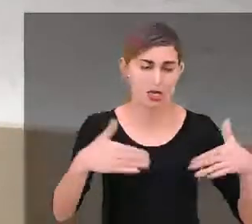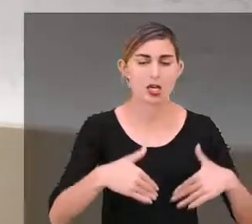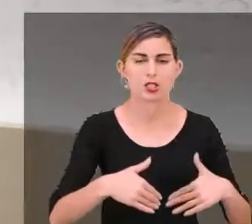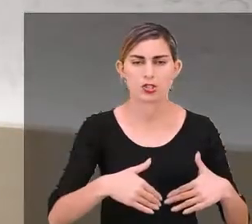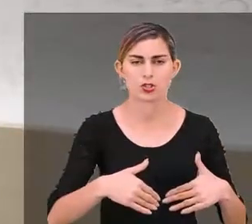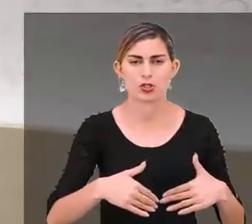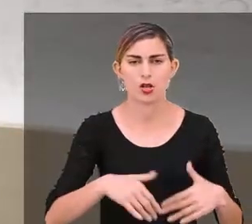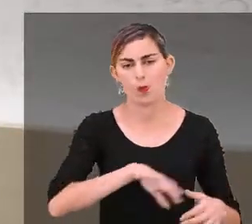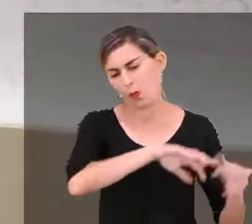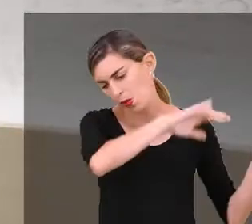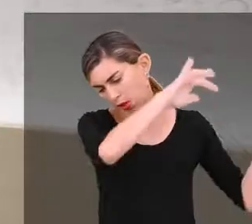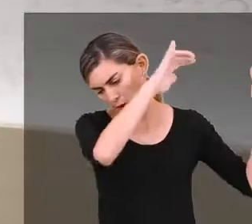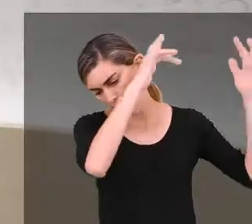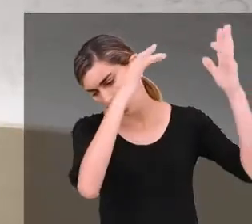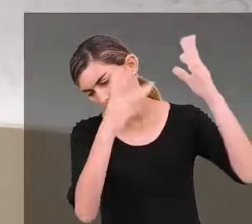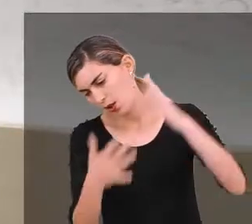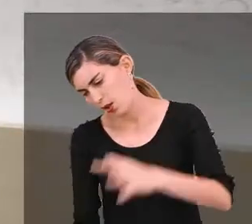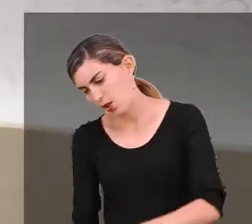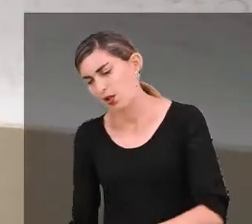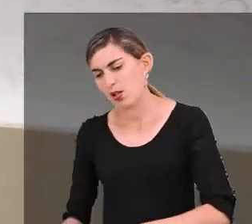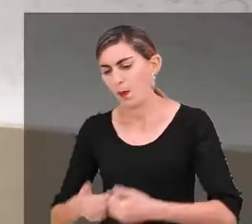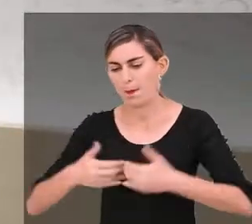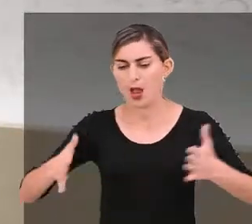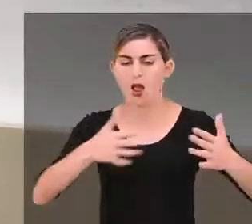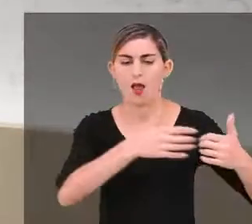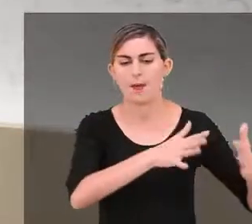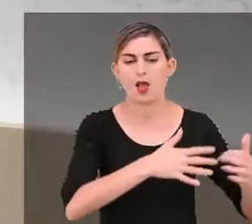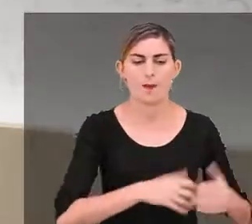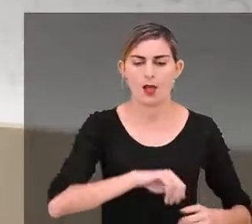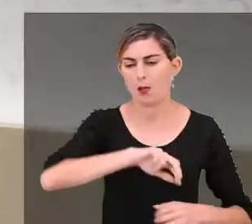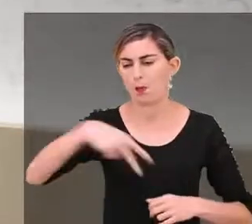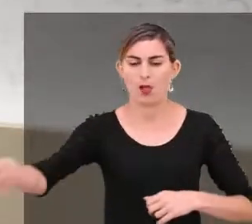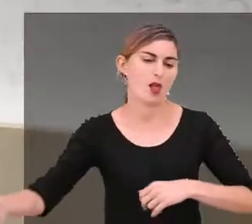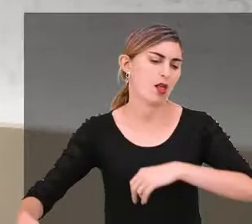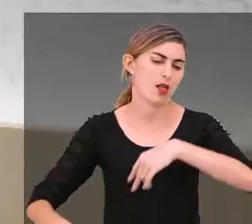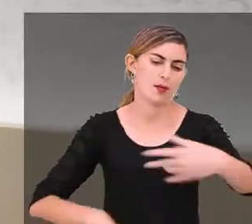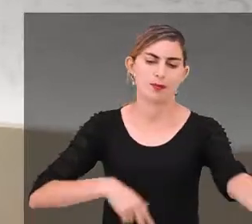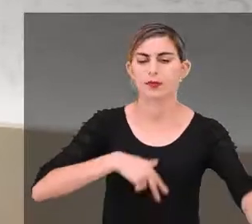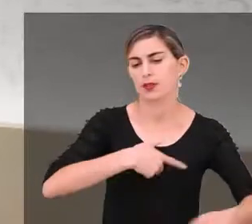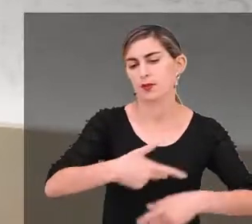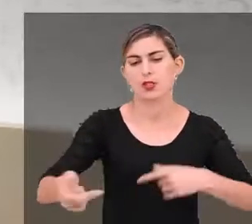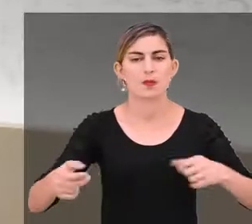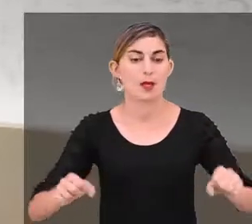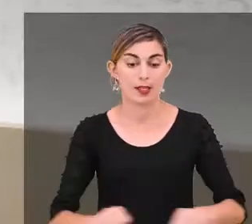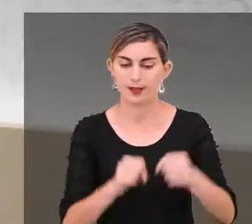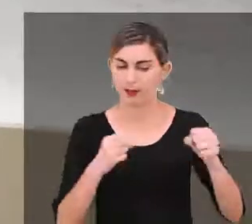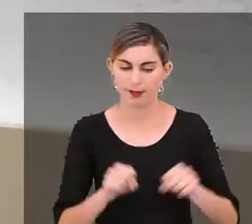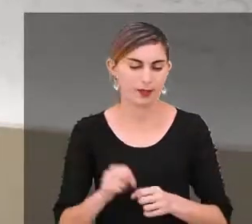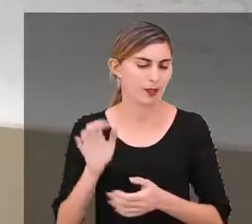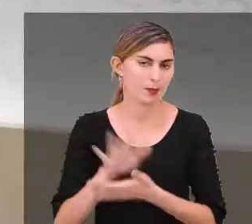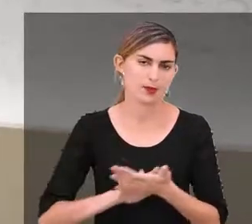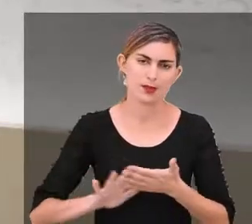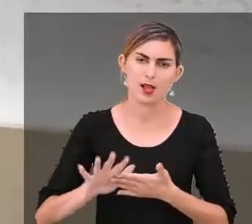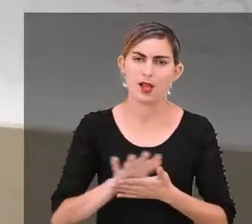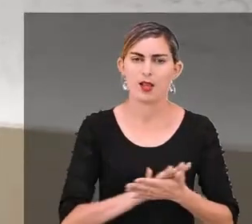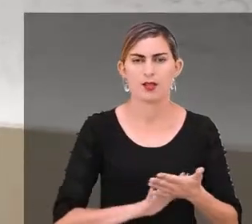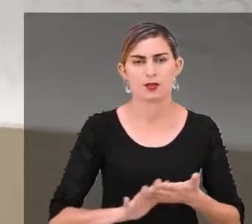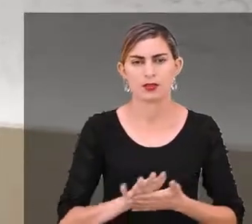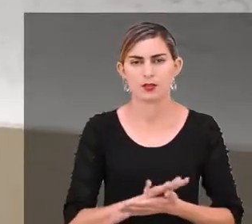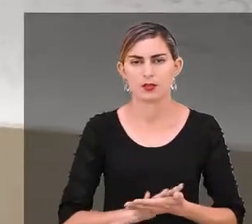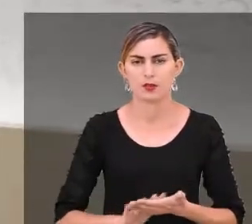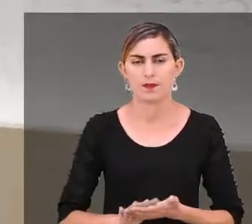essas caixas caem, né? Se abrem e os objetos caem e não se quebram, né? Ficam